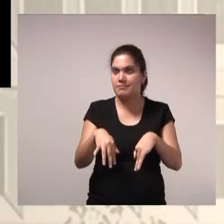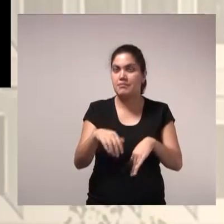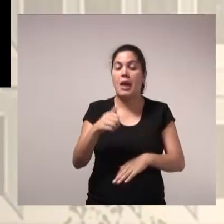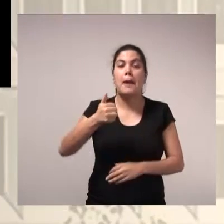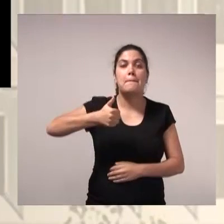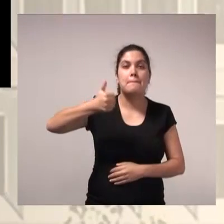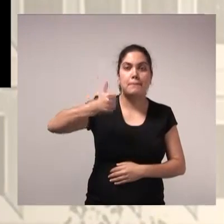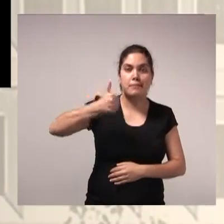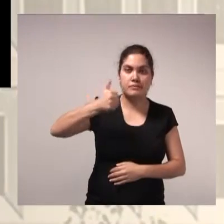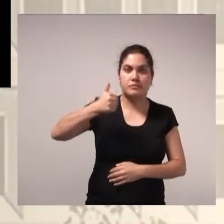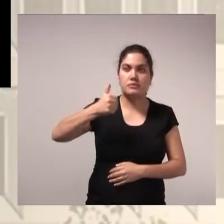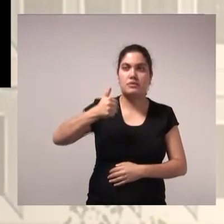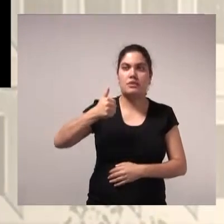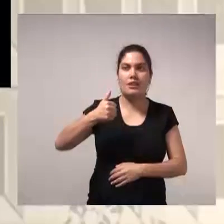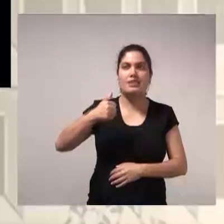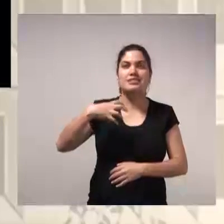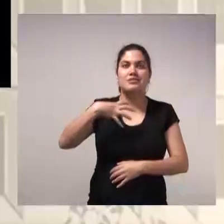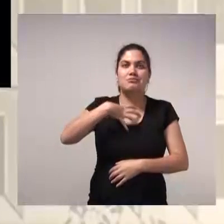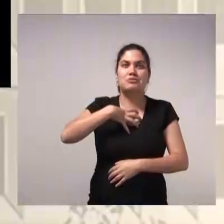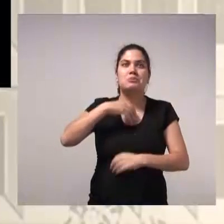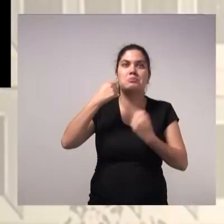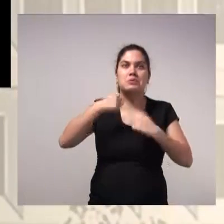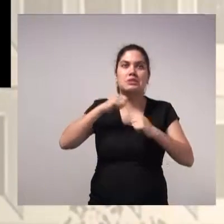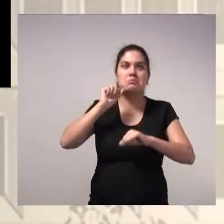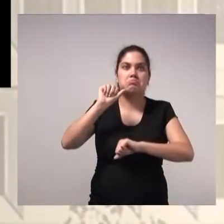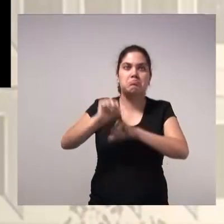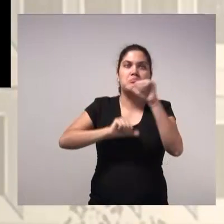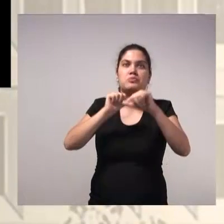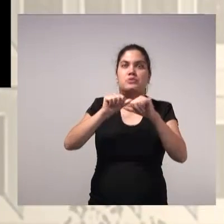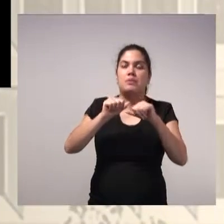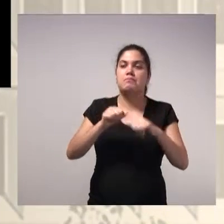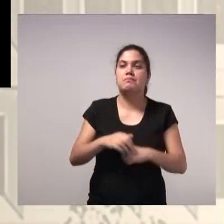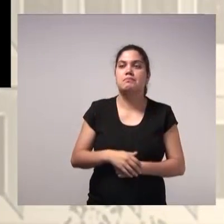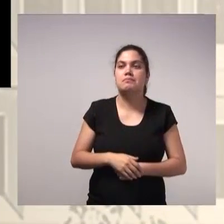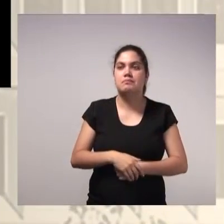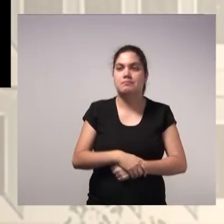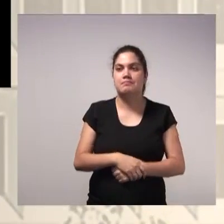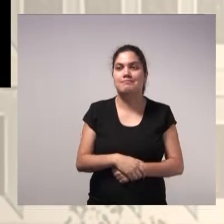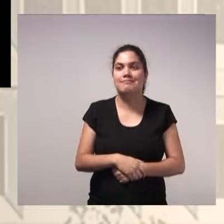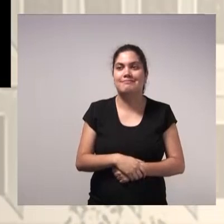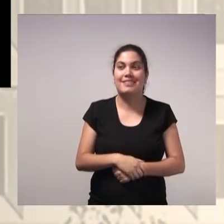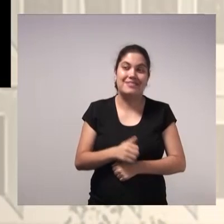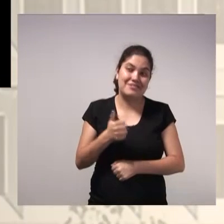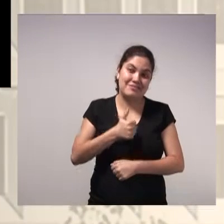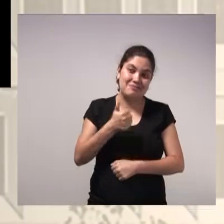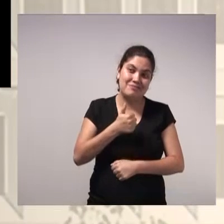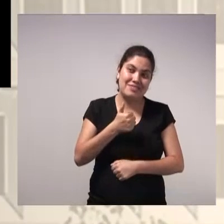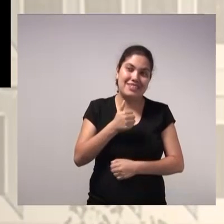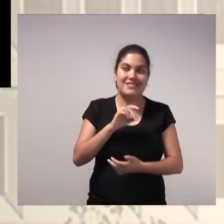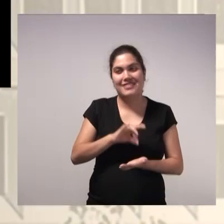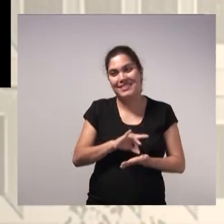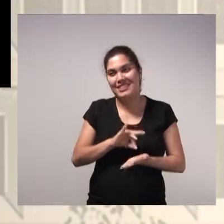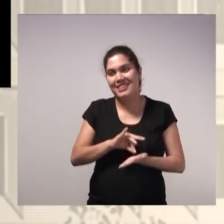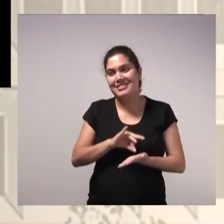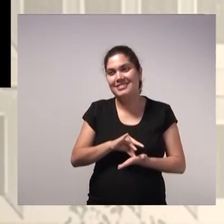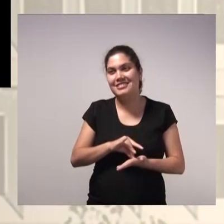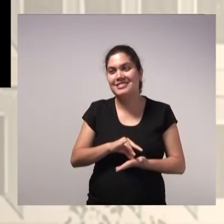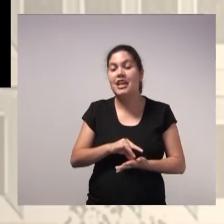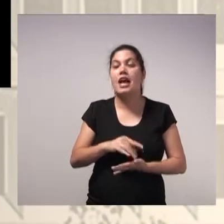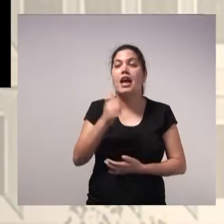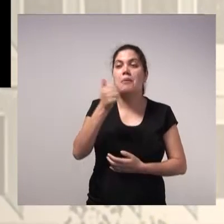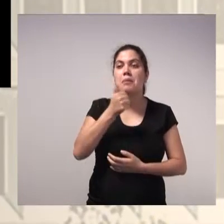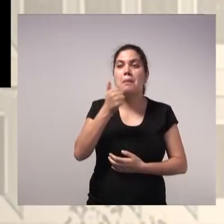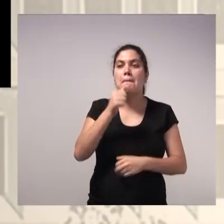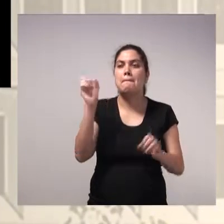a necessidade de mudança. A segunda na verdade, o primeiro aí, né? É acabar com